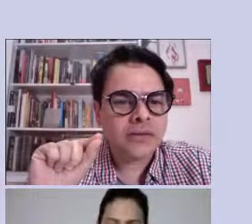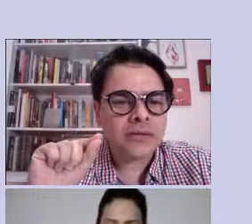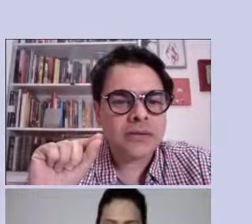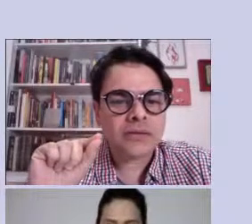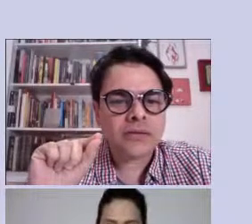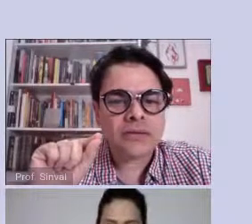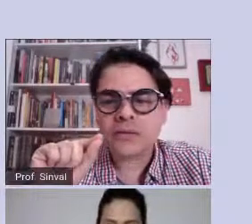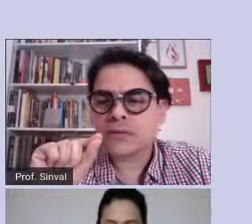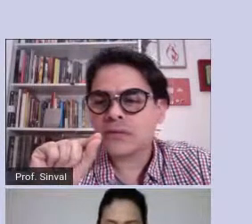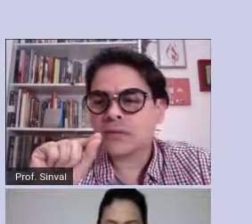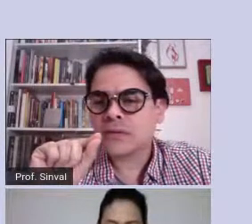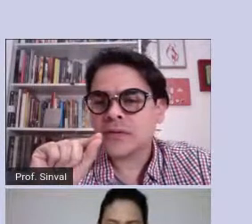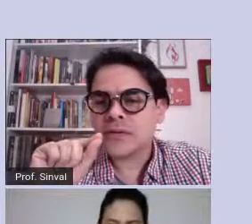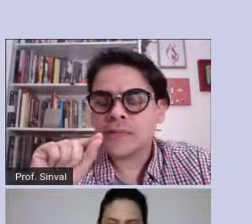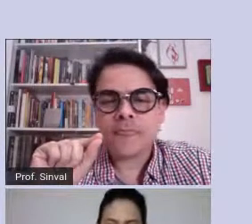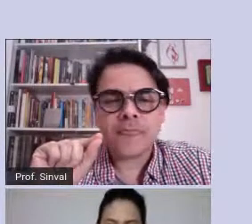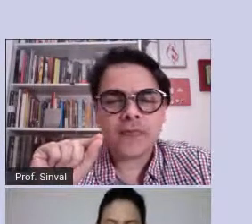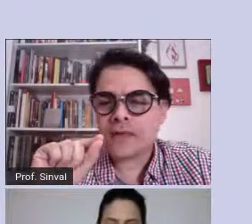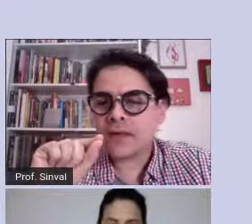Borracheira,